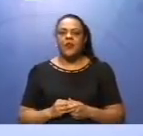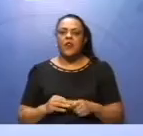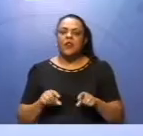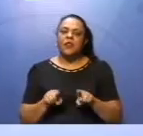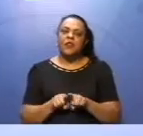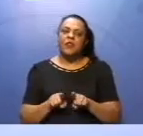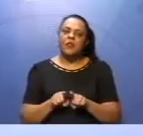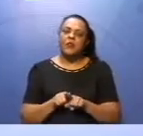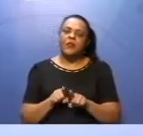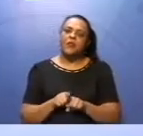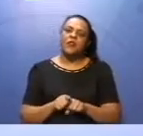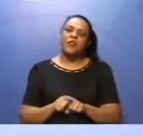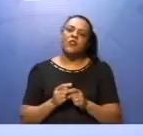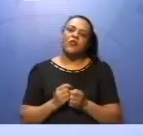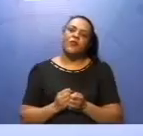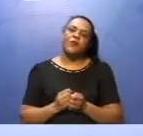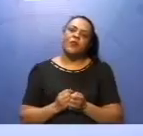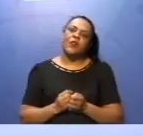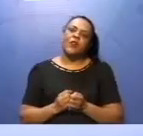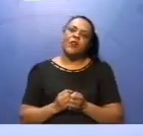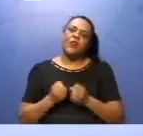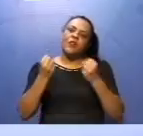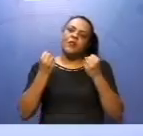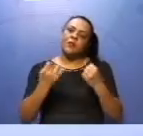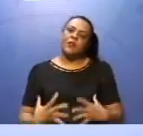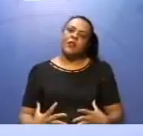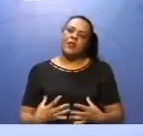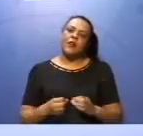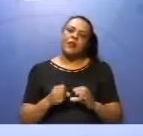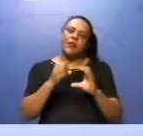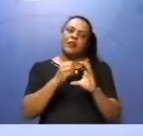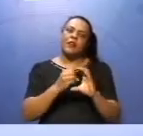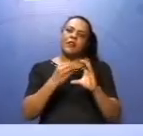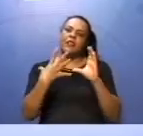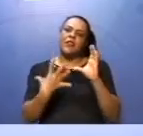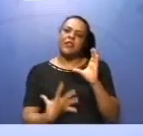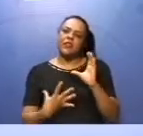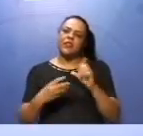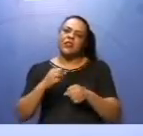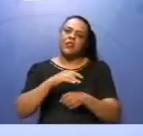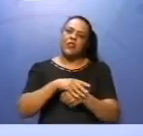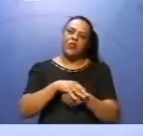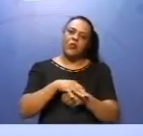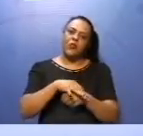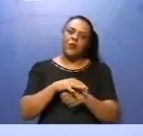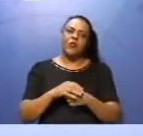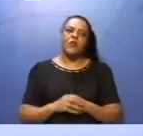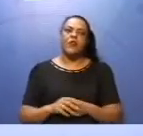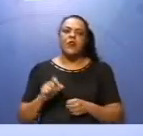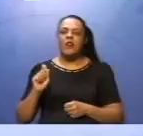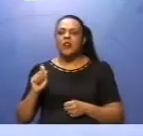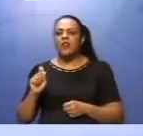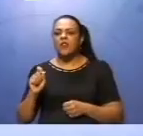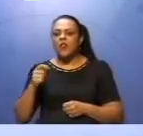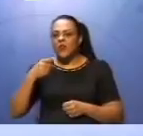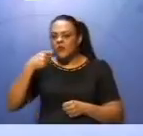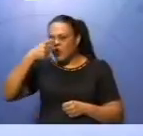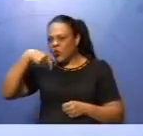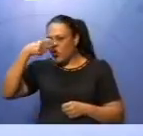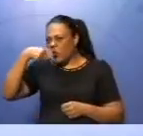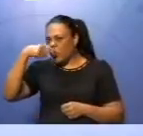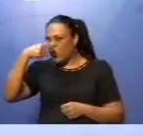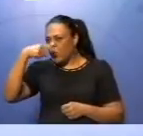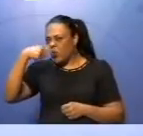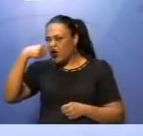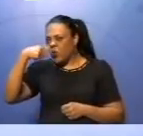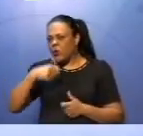gente vai começar a falar sobre as características de cada uma dessas doenças. O resfriado. Ele é uma doença